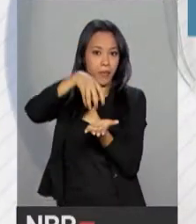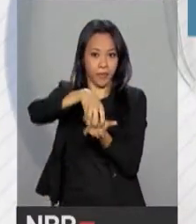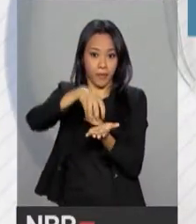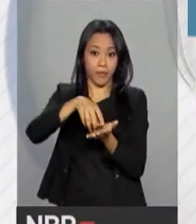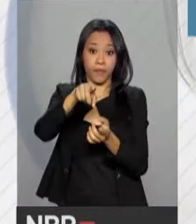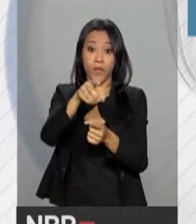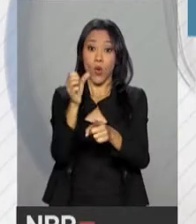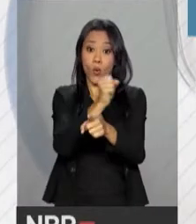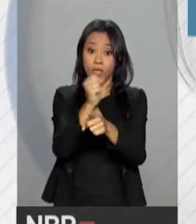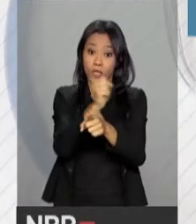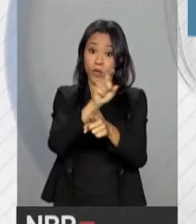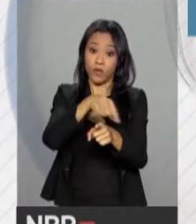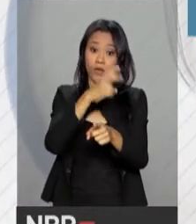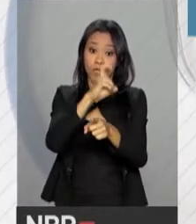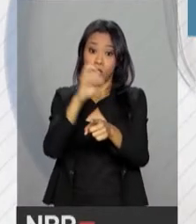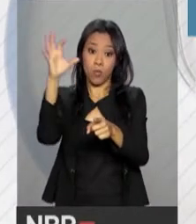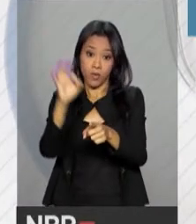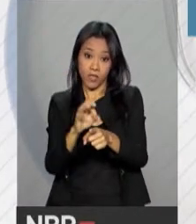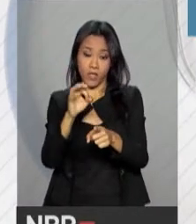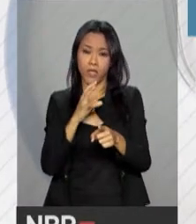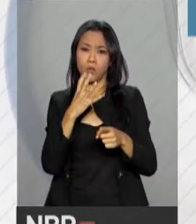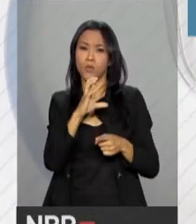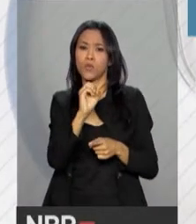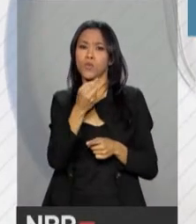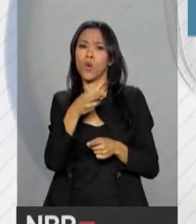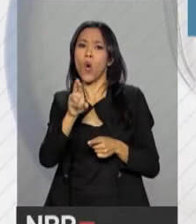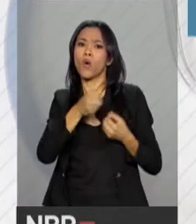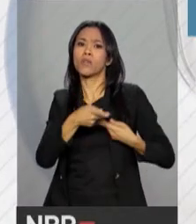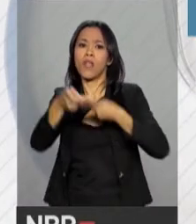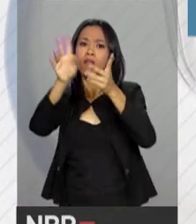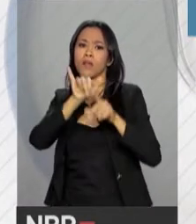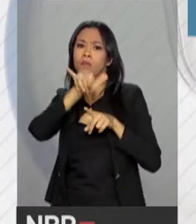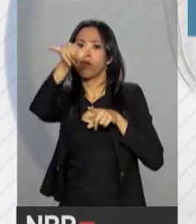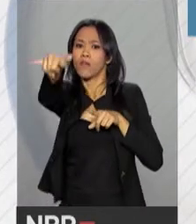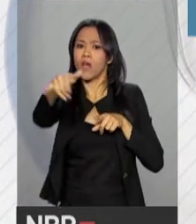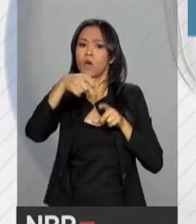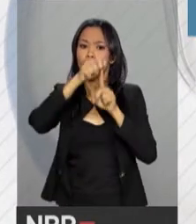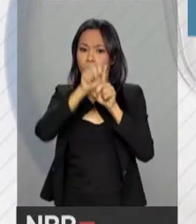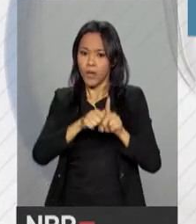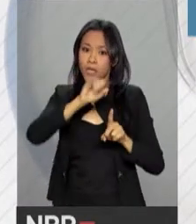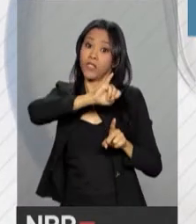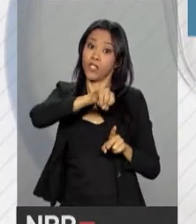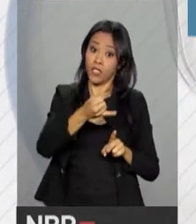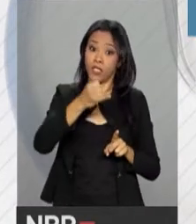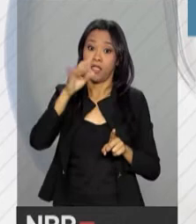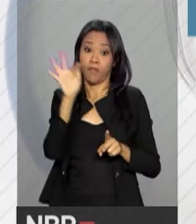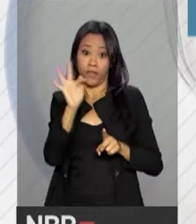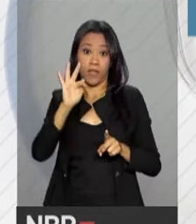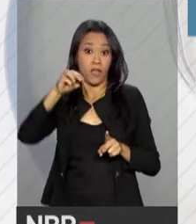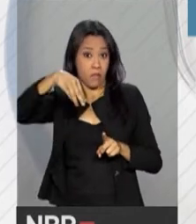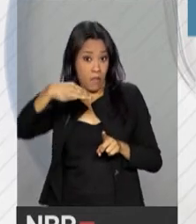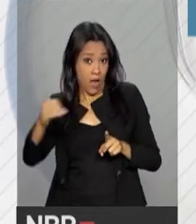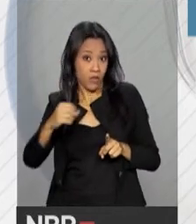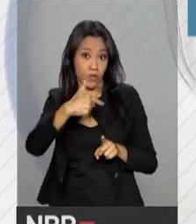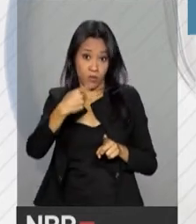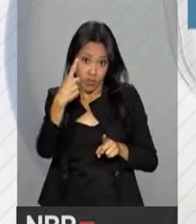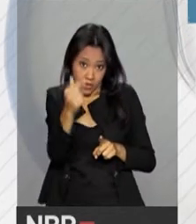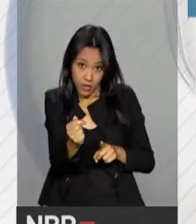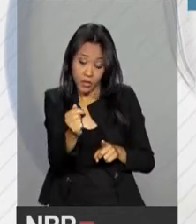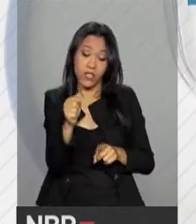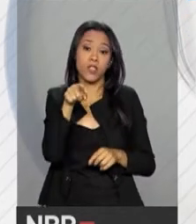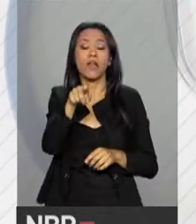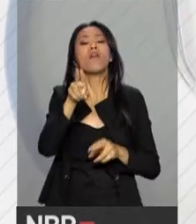88,5 por cento de todos os órgãos transportados por avião nos meses de janeiro fevereiro e março de 2017